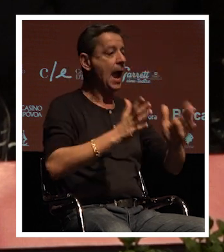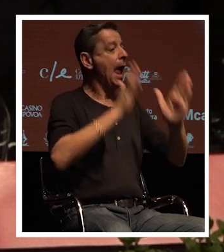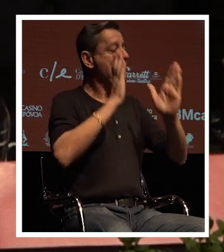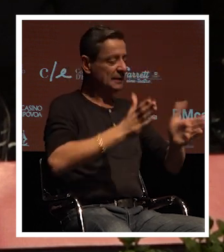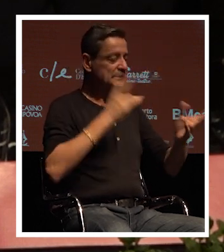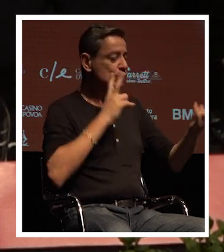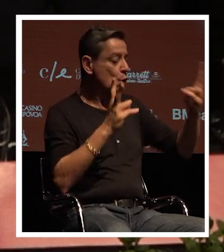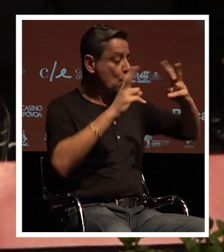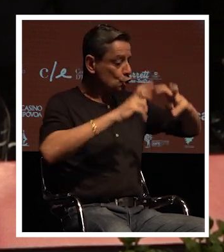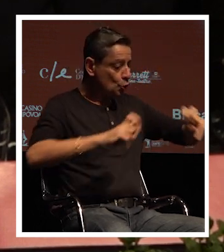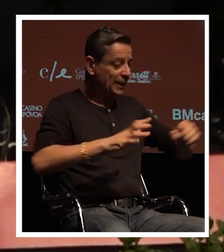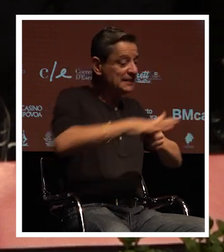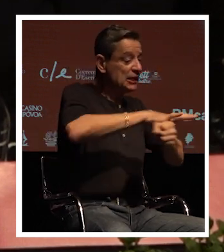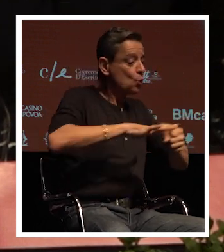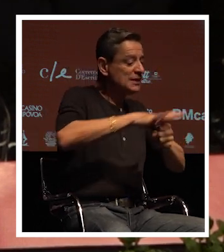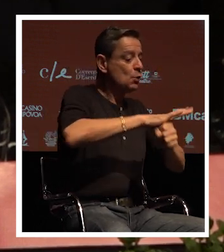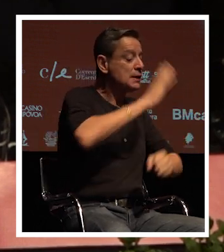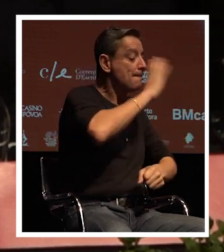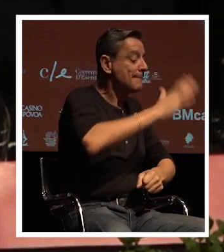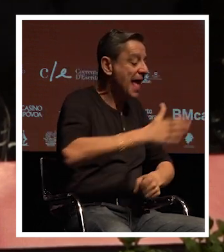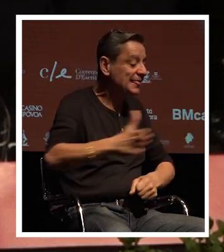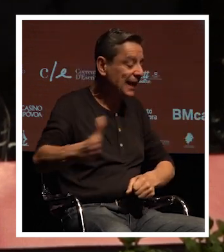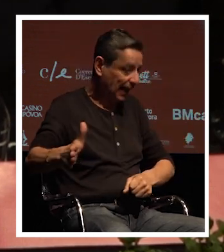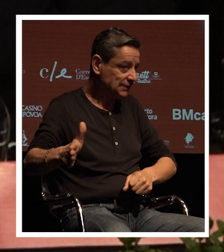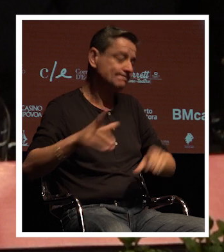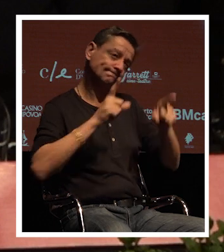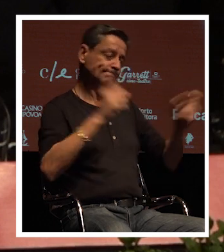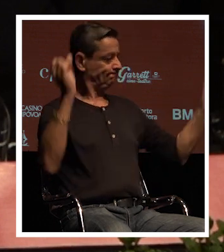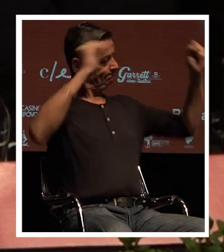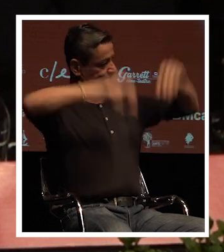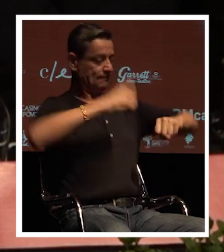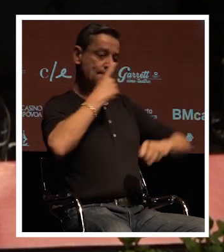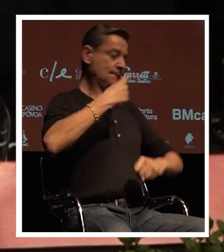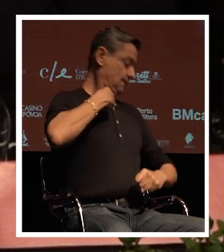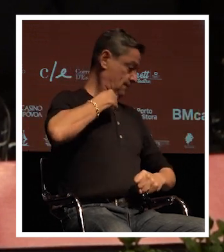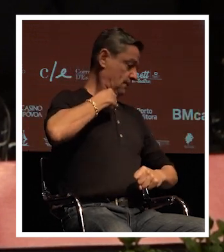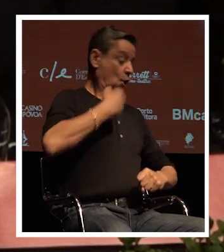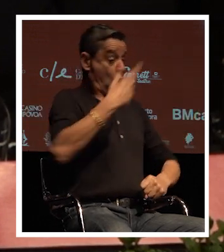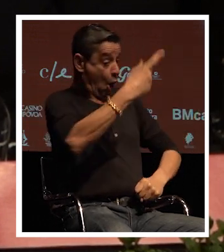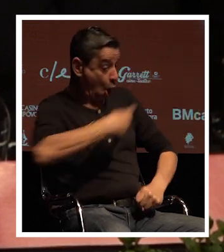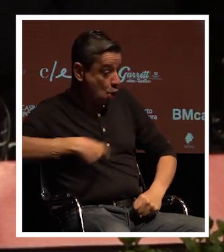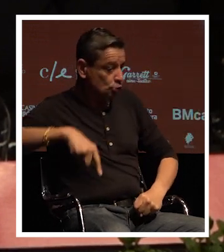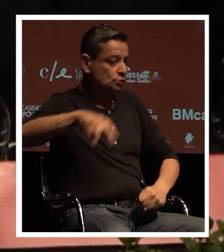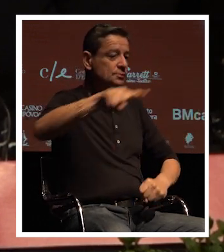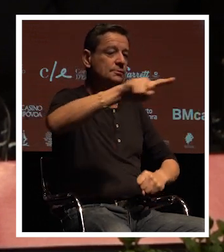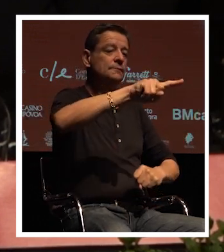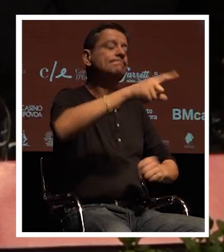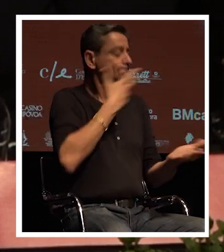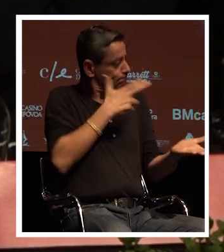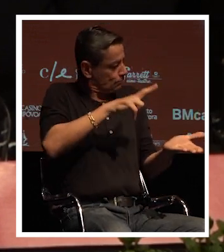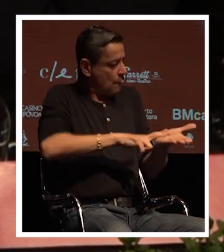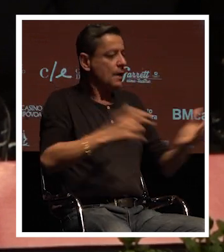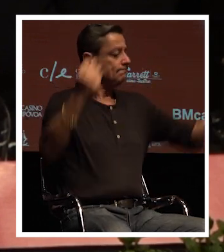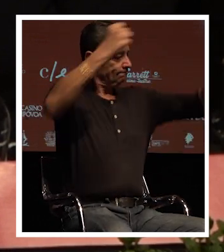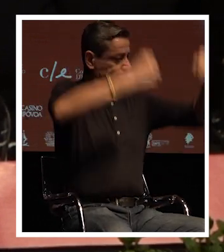descobrir Em que situações PR esse consenso falha e nós somos postos à